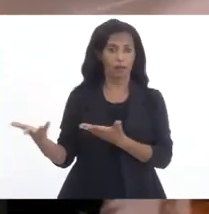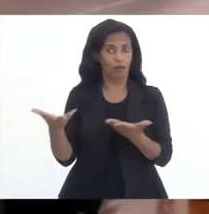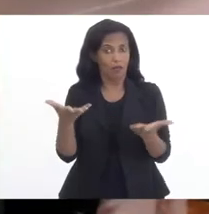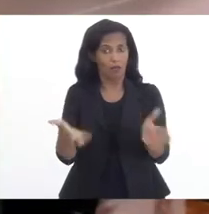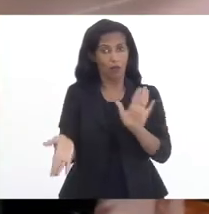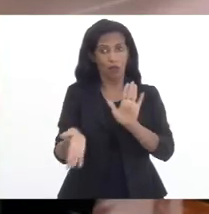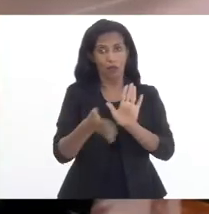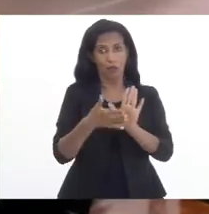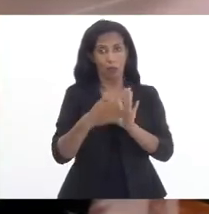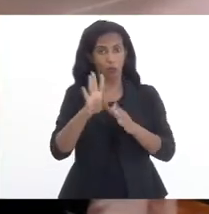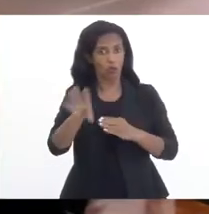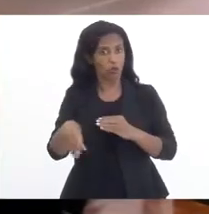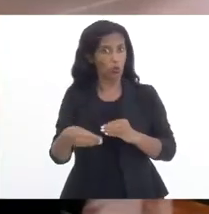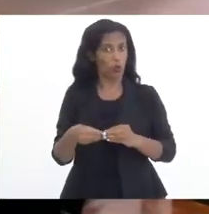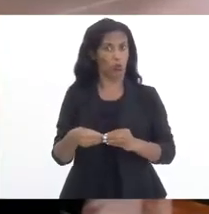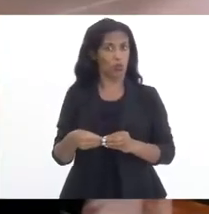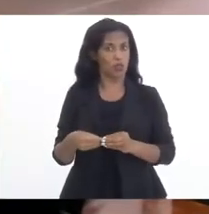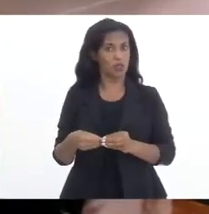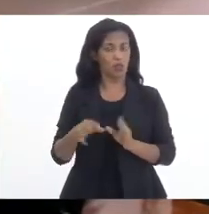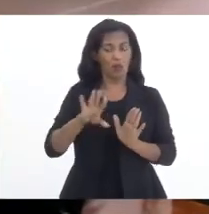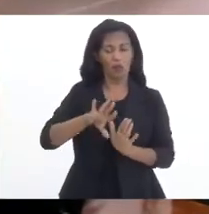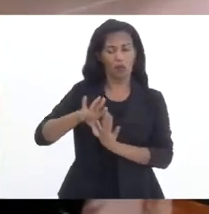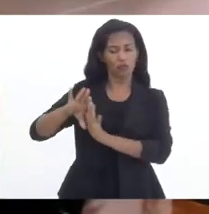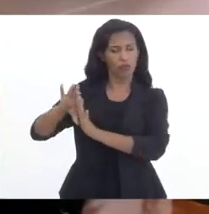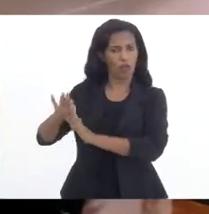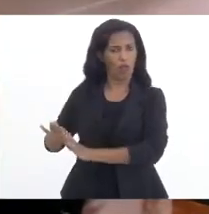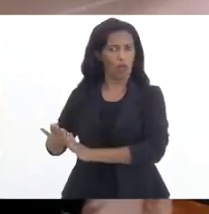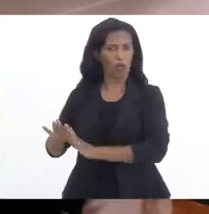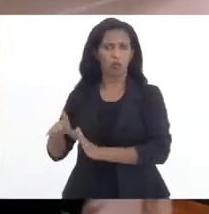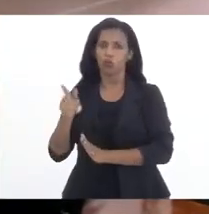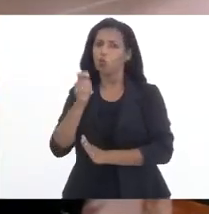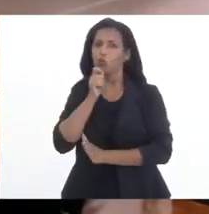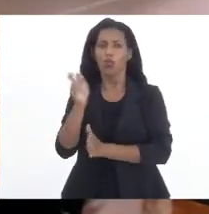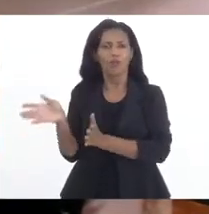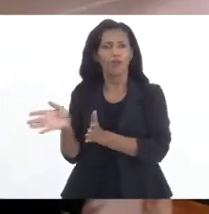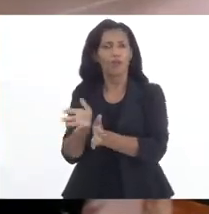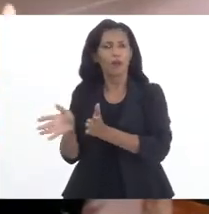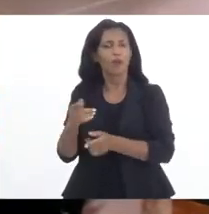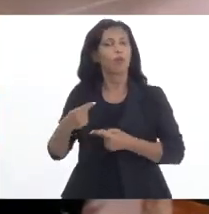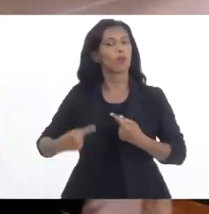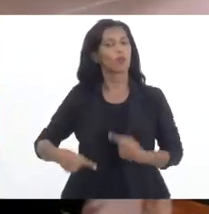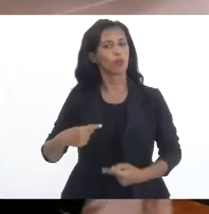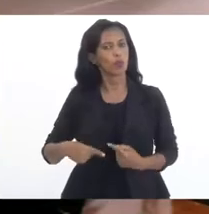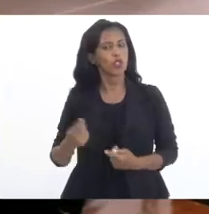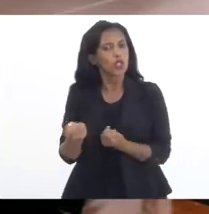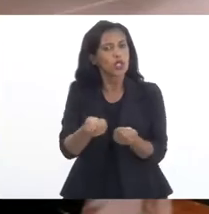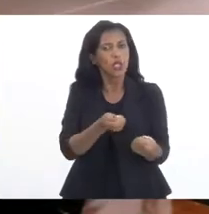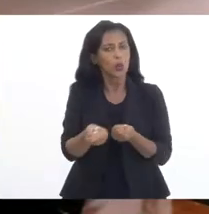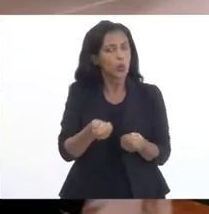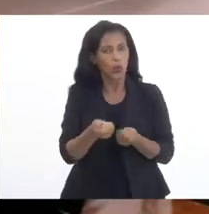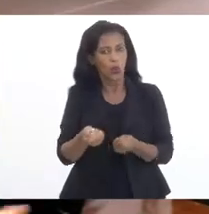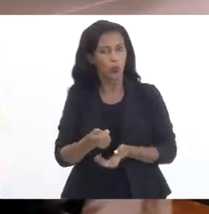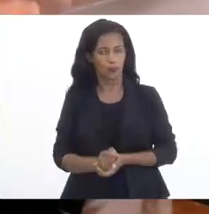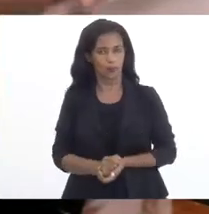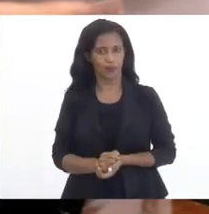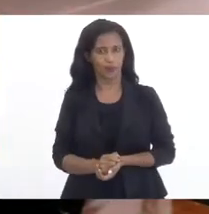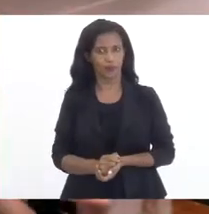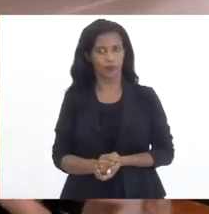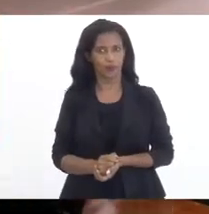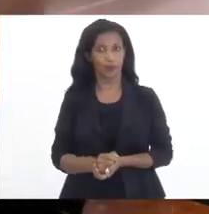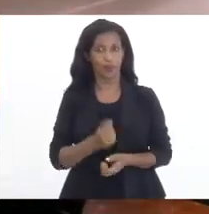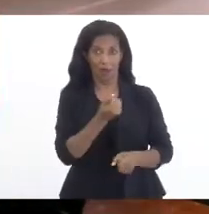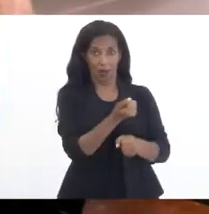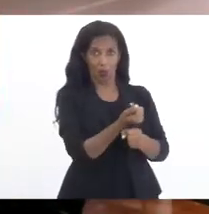nossa proposta de incorporação ficou ao lado, não havia viabilidade política e econômica. A